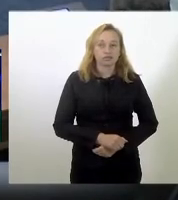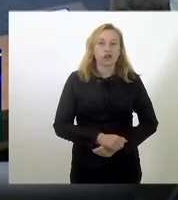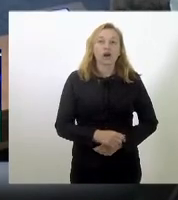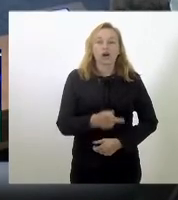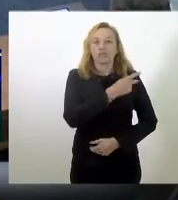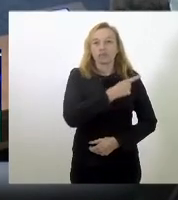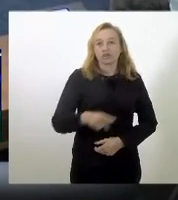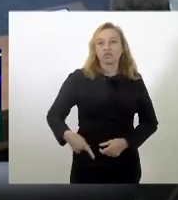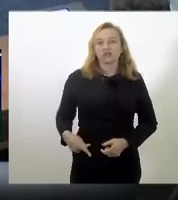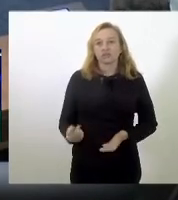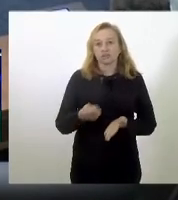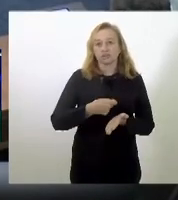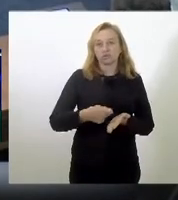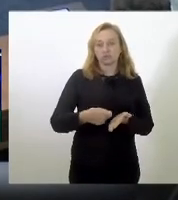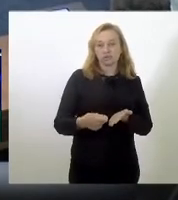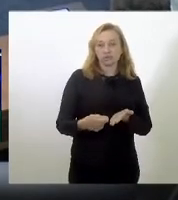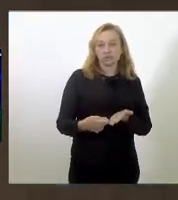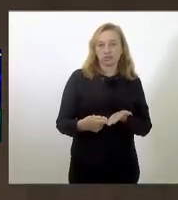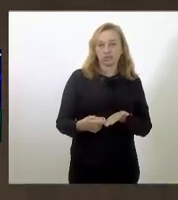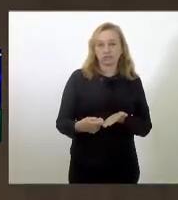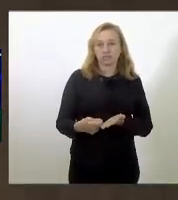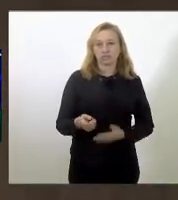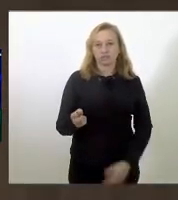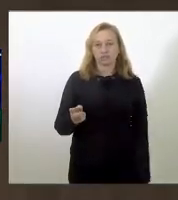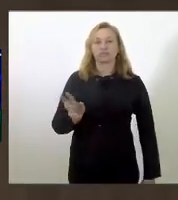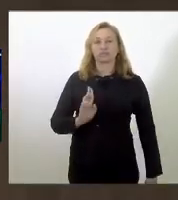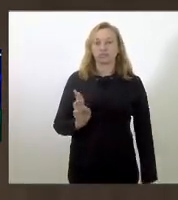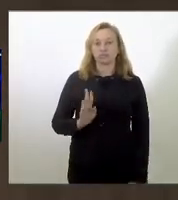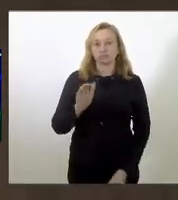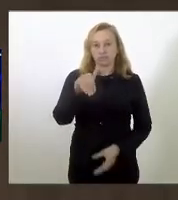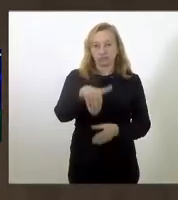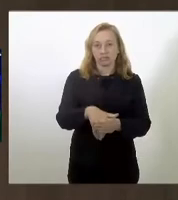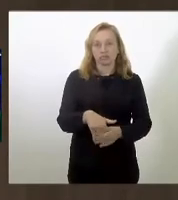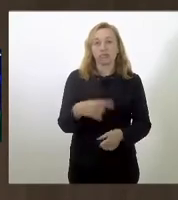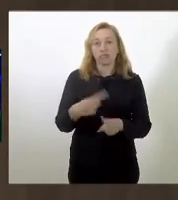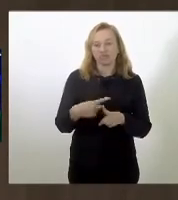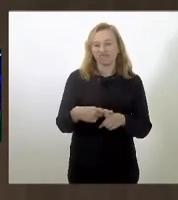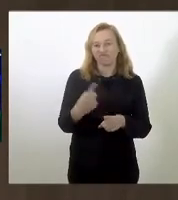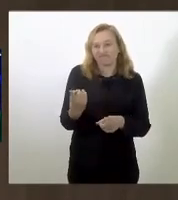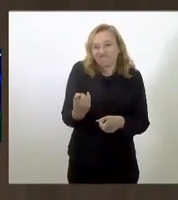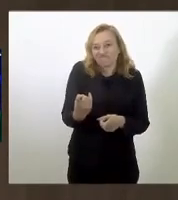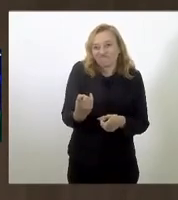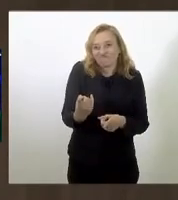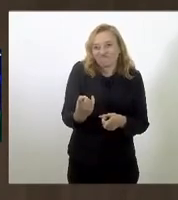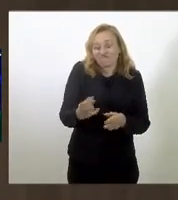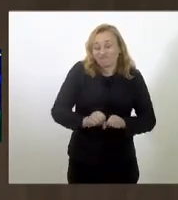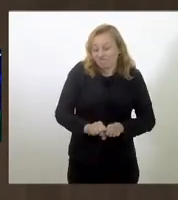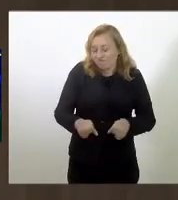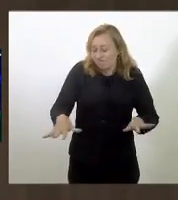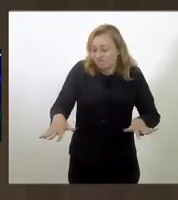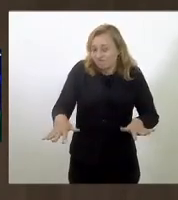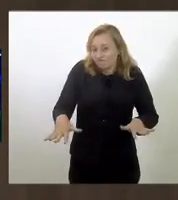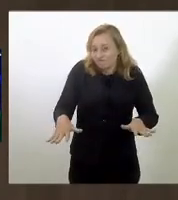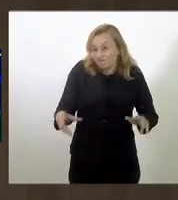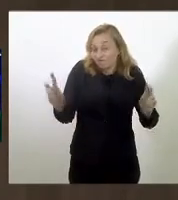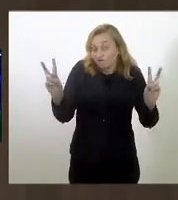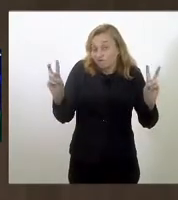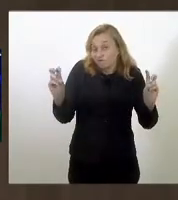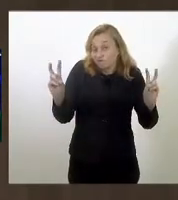Presidente, me inscrevi para declarar meu voto, porque nessa situação de pandemia e